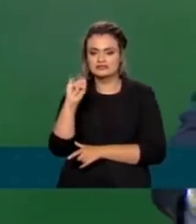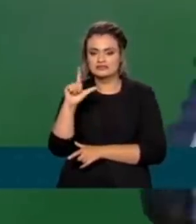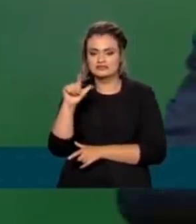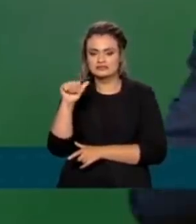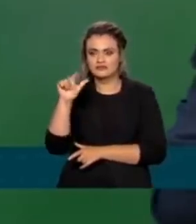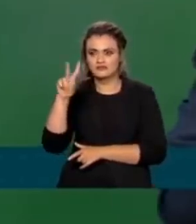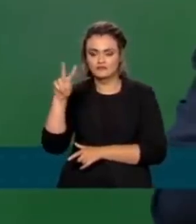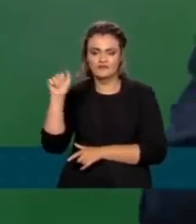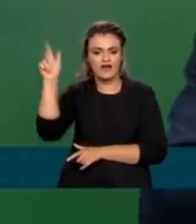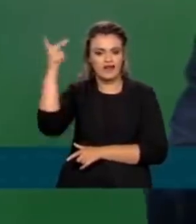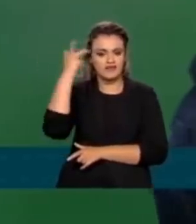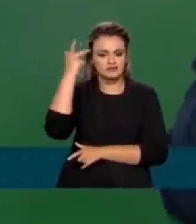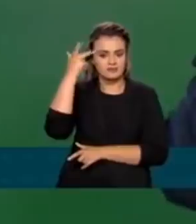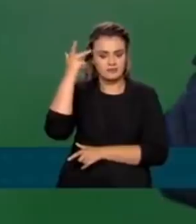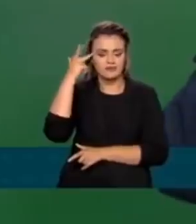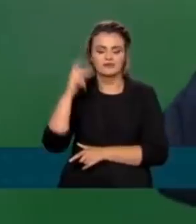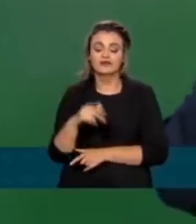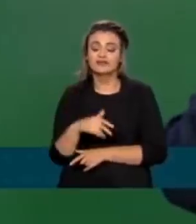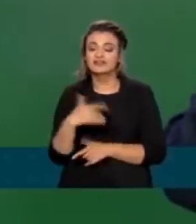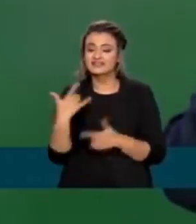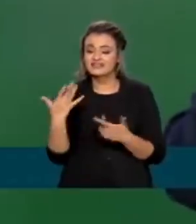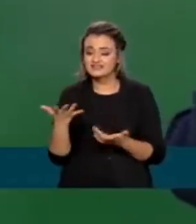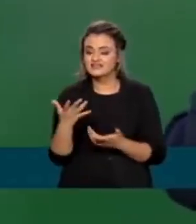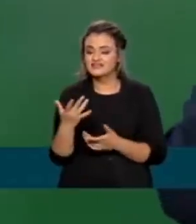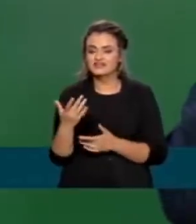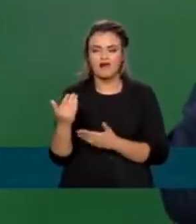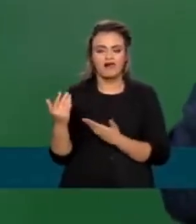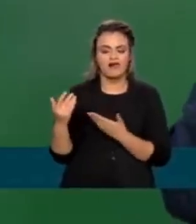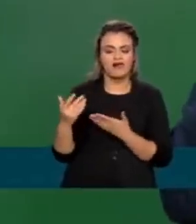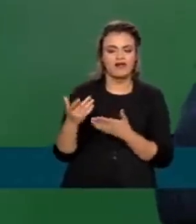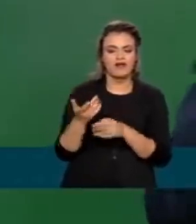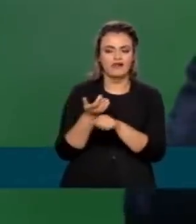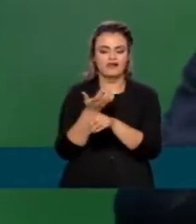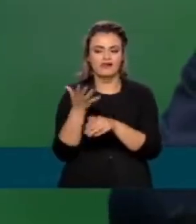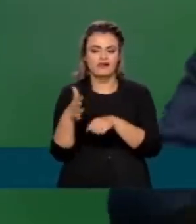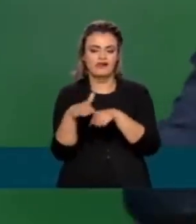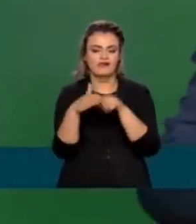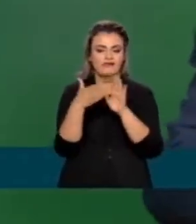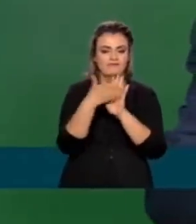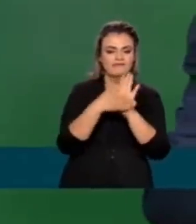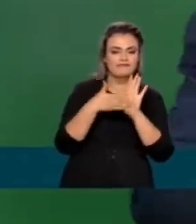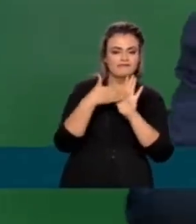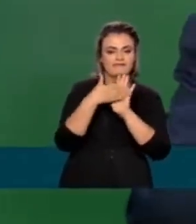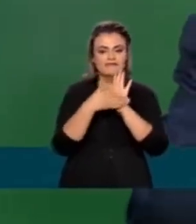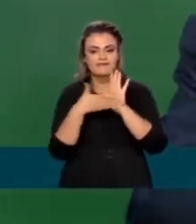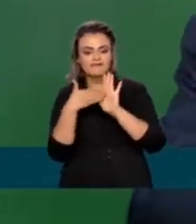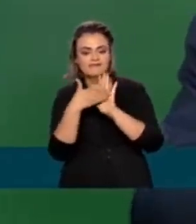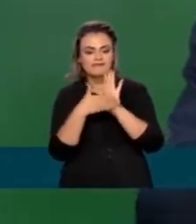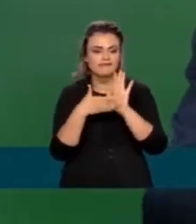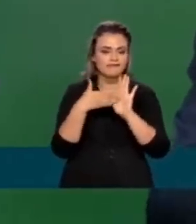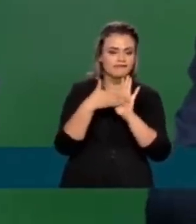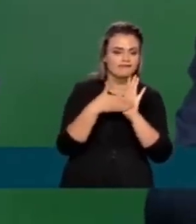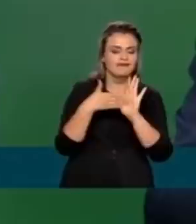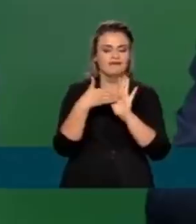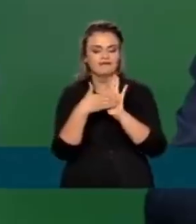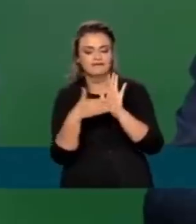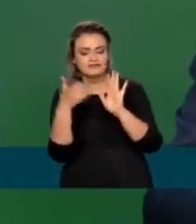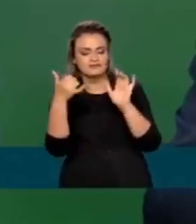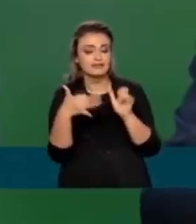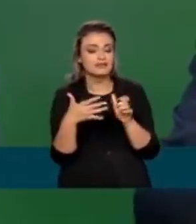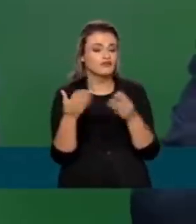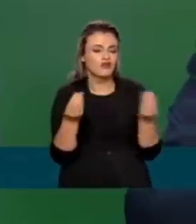Paulo. Então, a insinuação fica no campo daquilo que eu abri essa